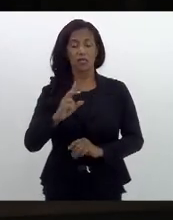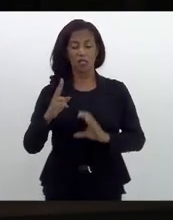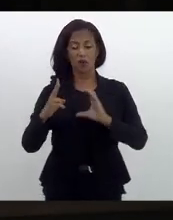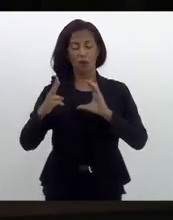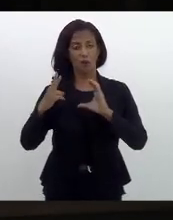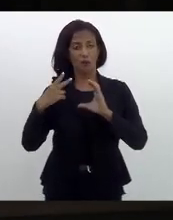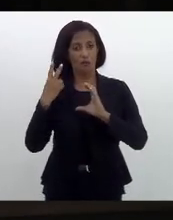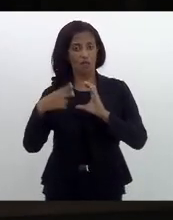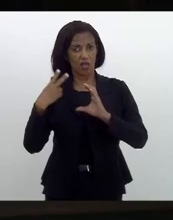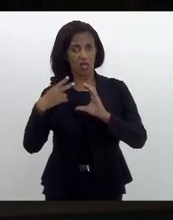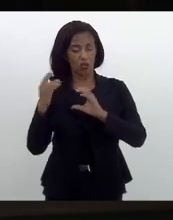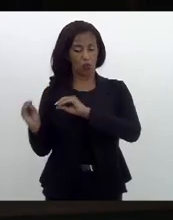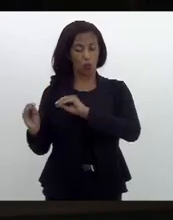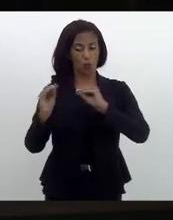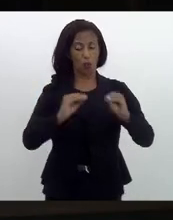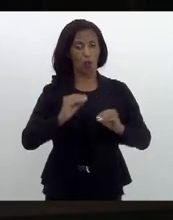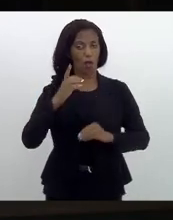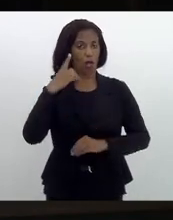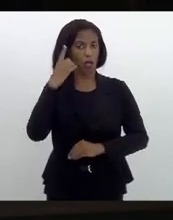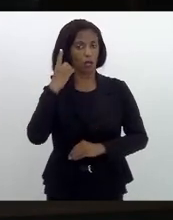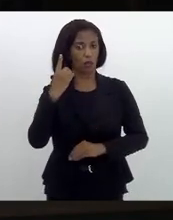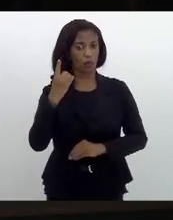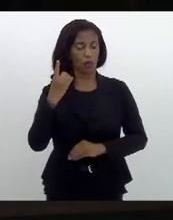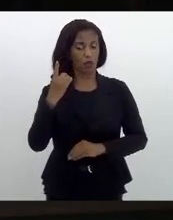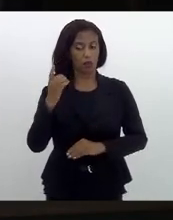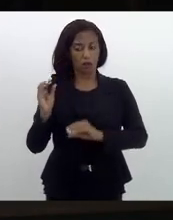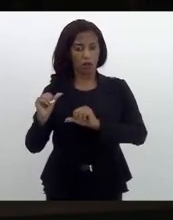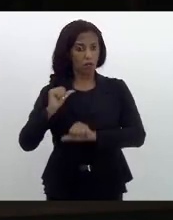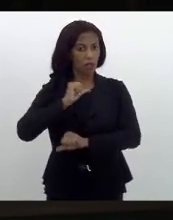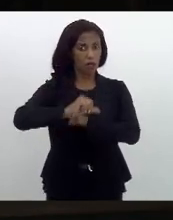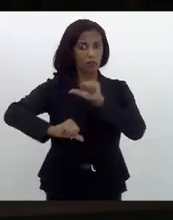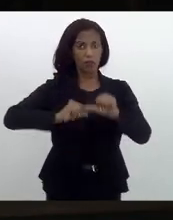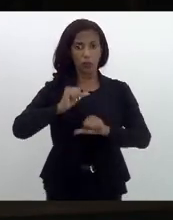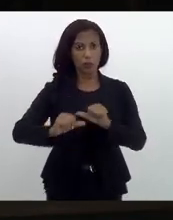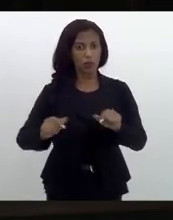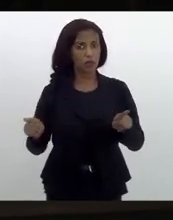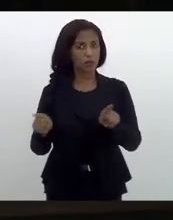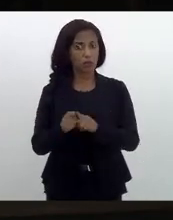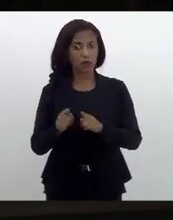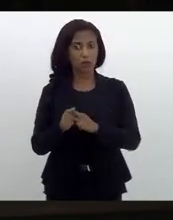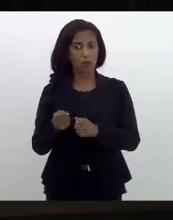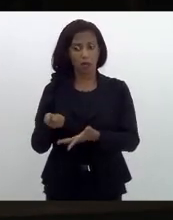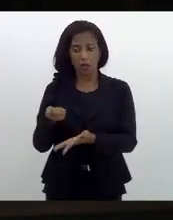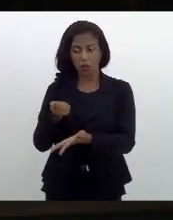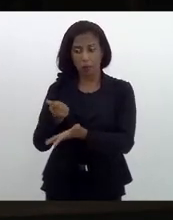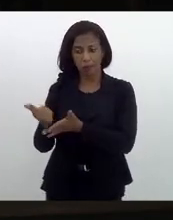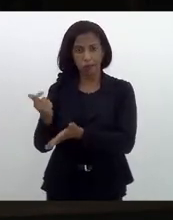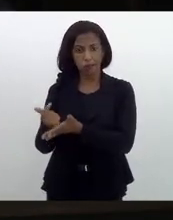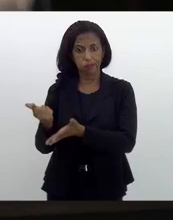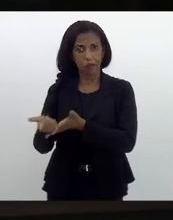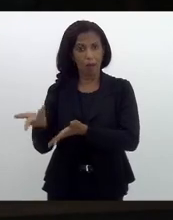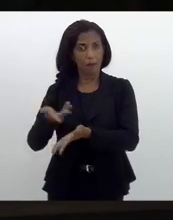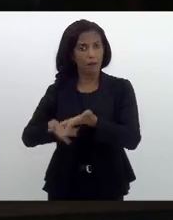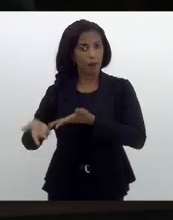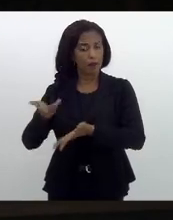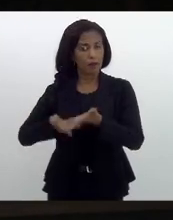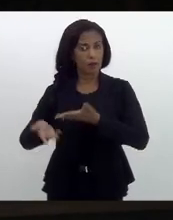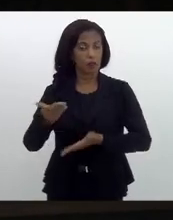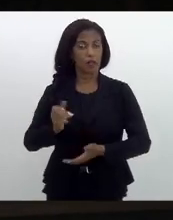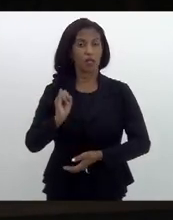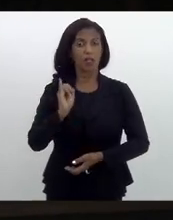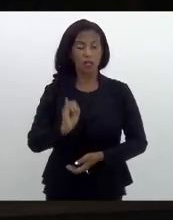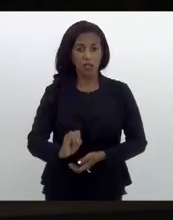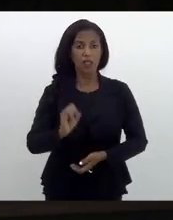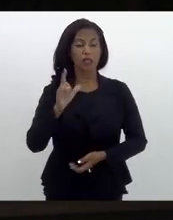deputado, muda a sua estatura, inclusive de contribuição. E se em alguns parlamentos municipais, um